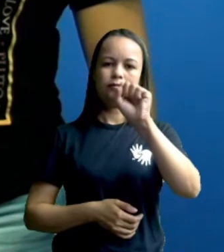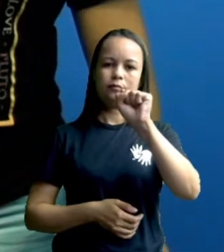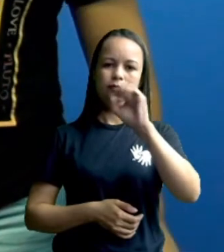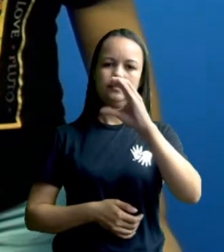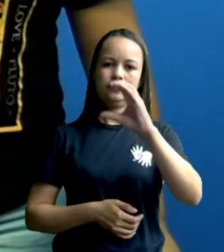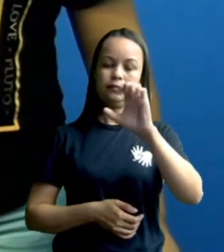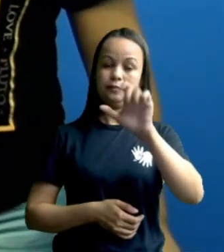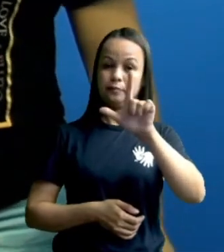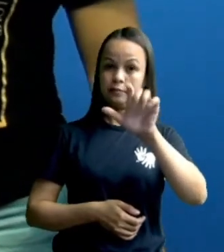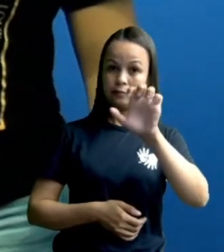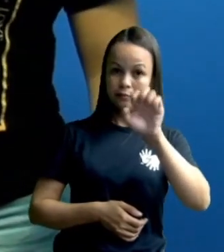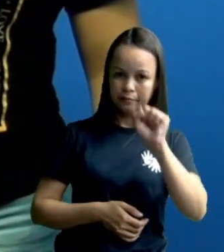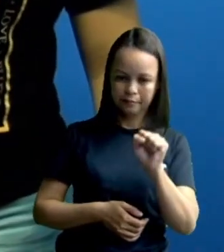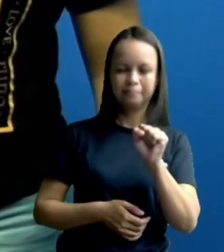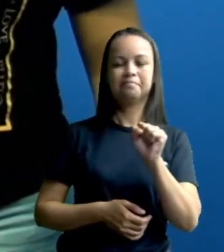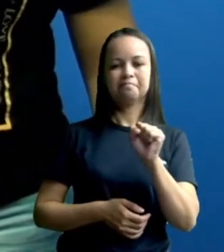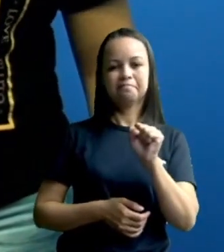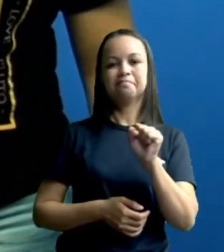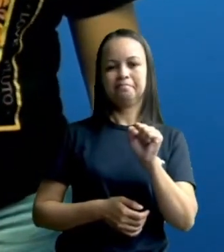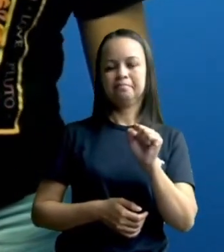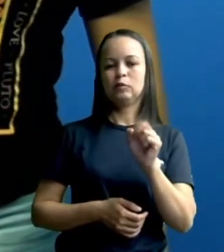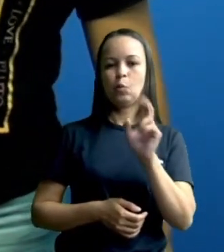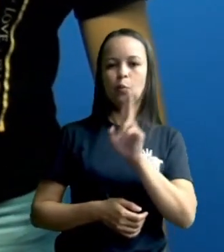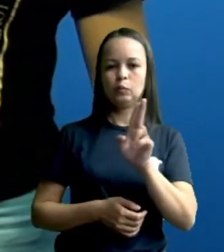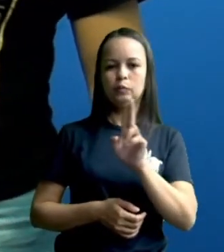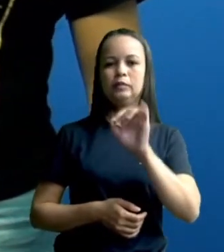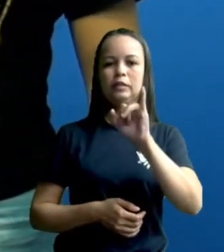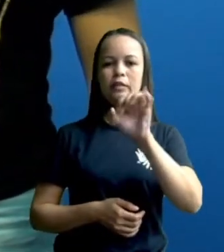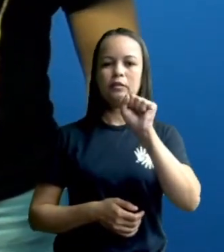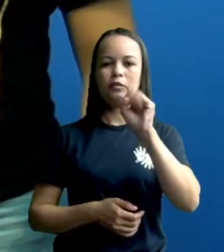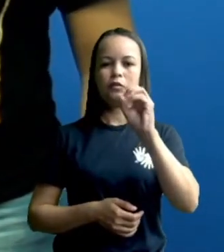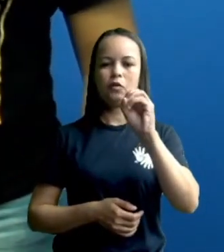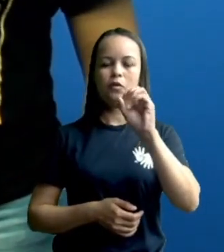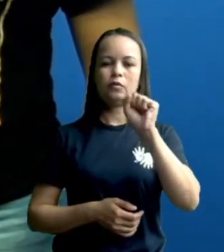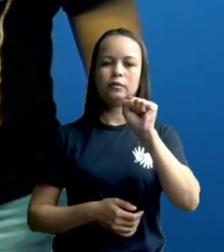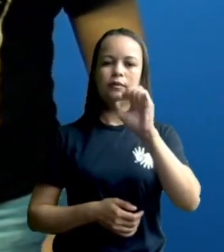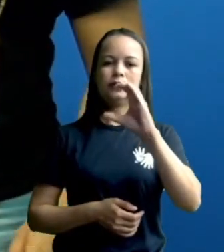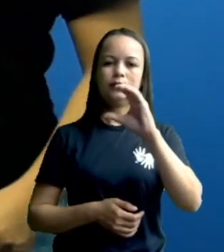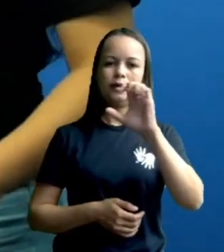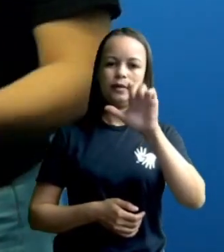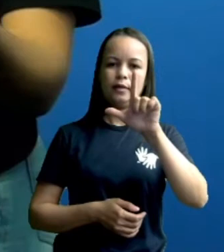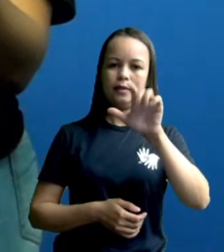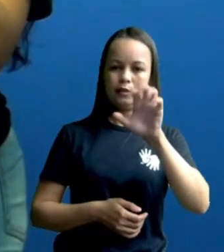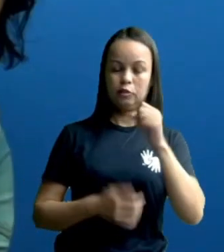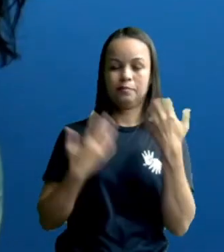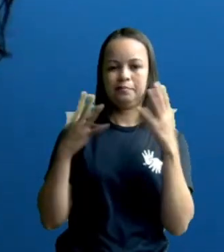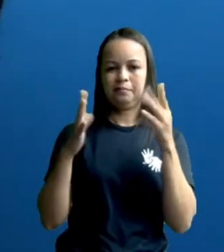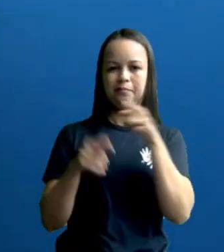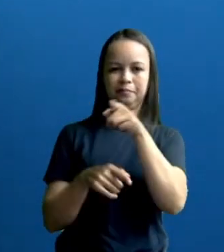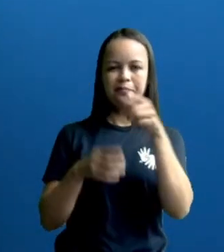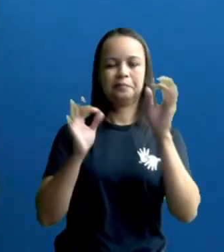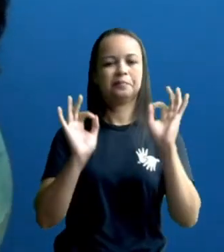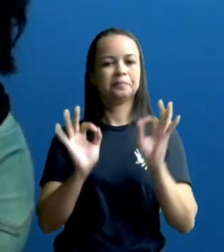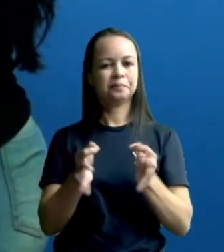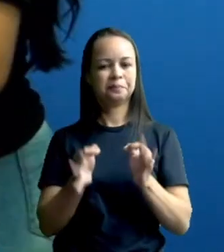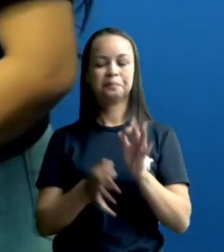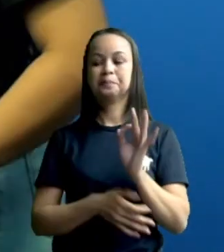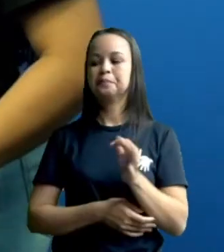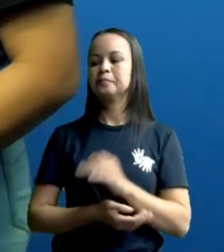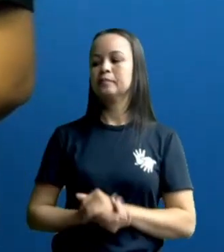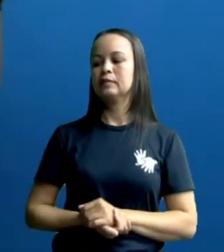isósceles. É um triângulo isósceles. Parabéns para quem acertou, tá certo? Vamos para a última